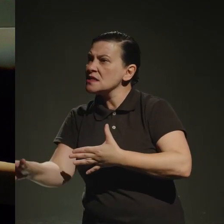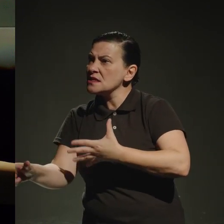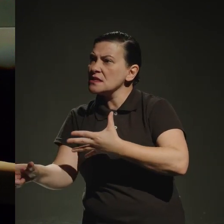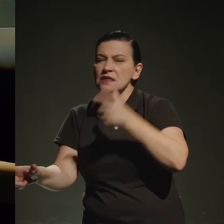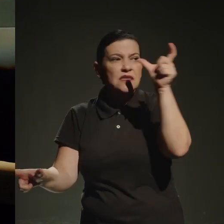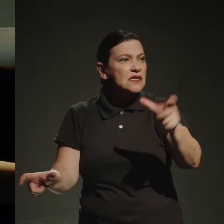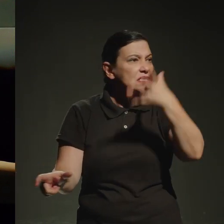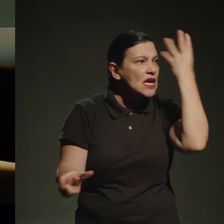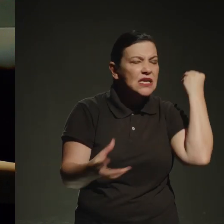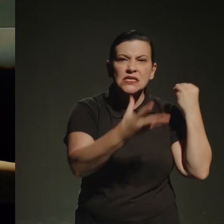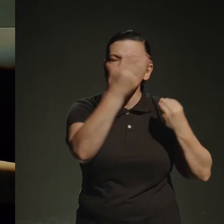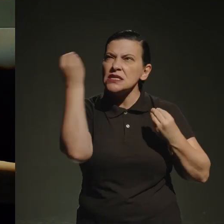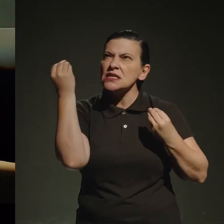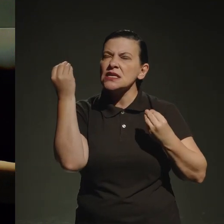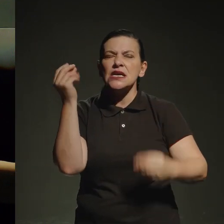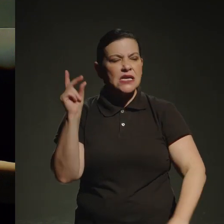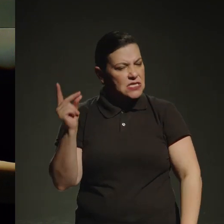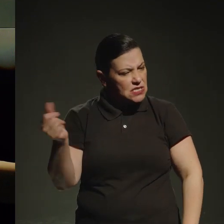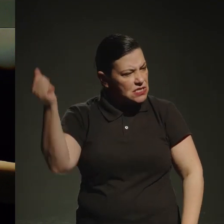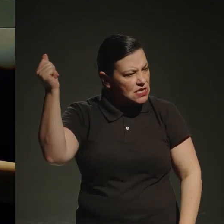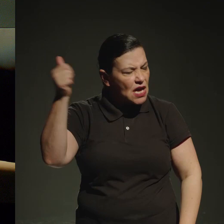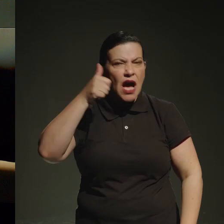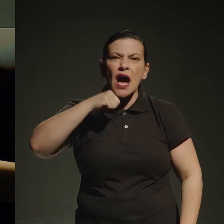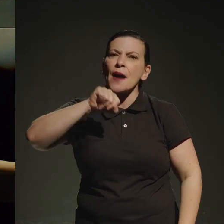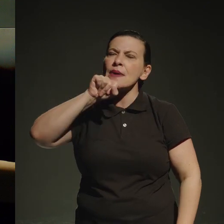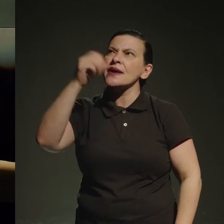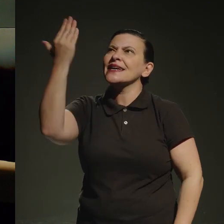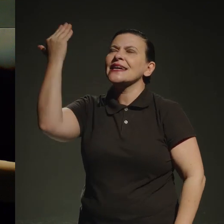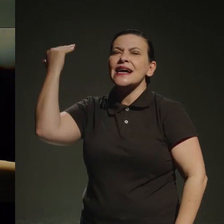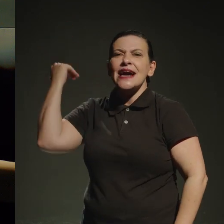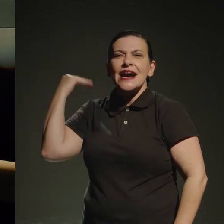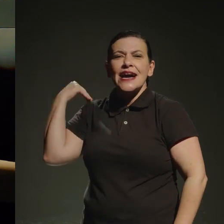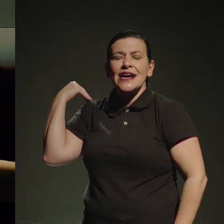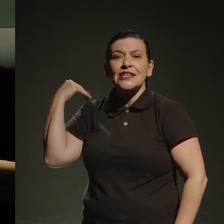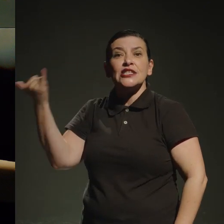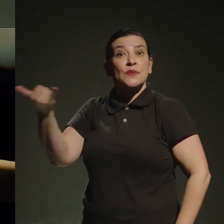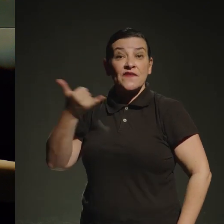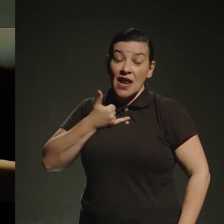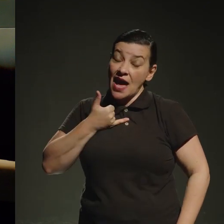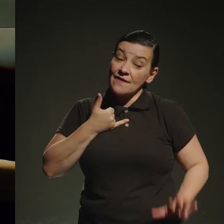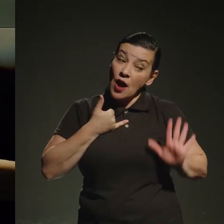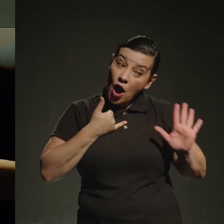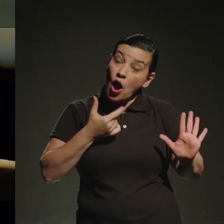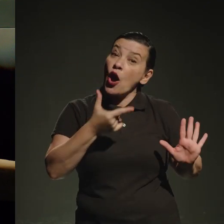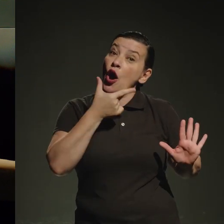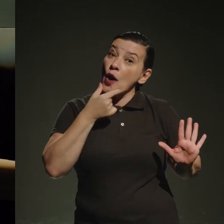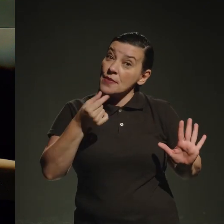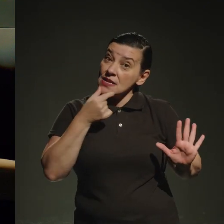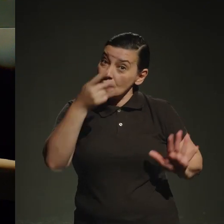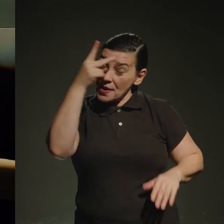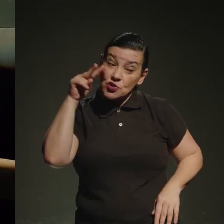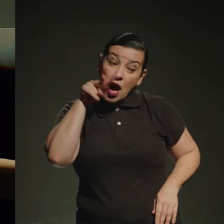outras com tanta facilidade, não é mesmo? Como é que é mesmo que minha mãe dizia? É, guri, quem não é visto, não